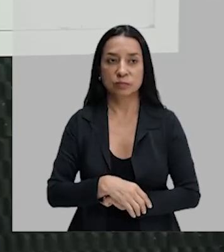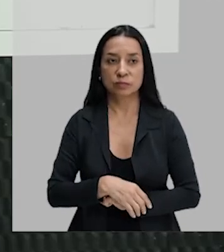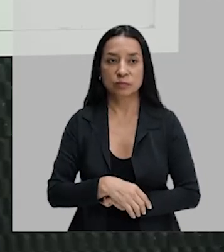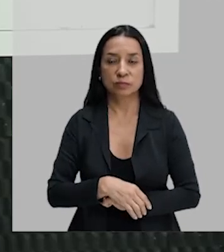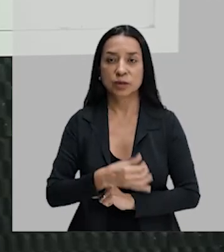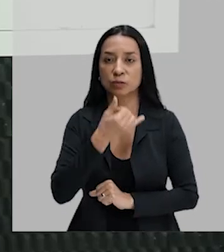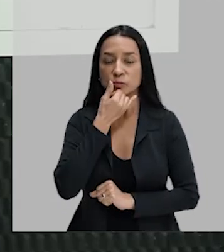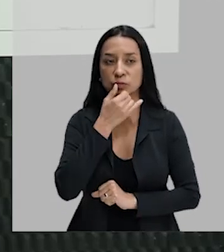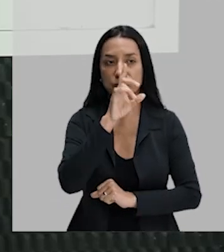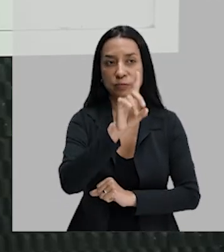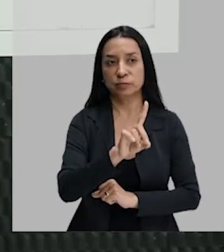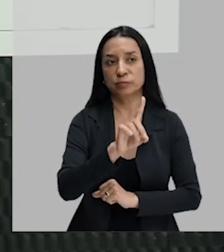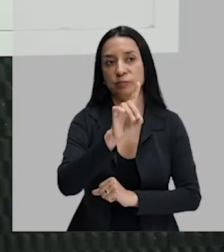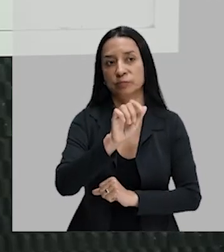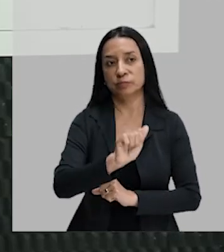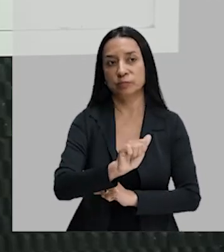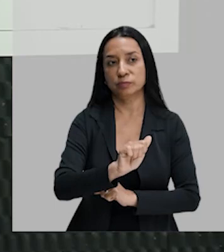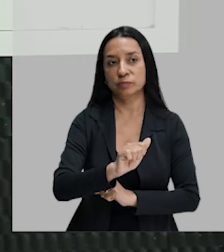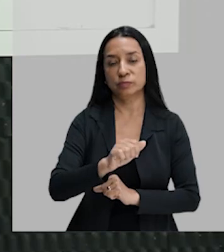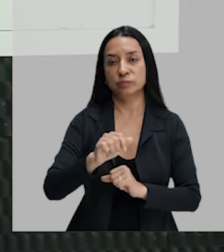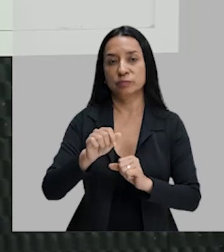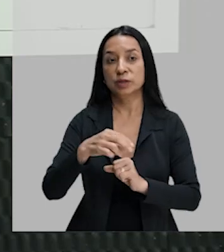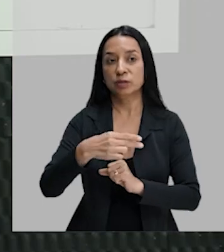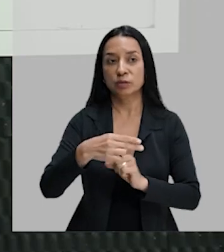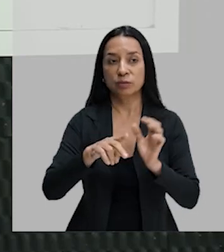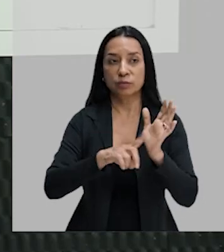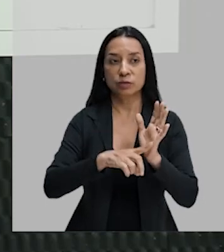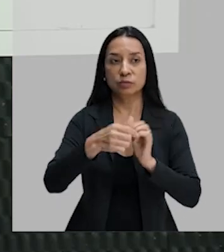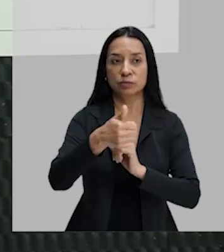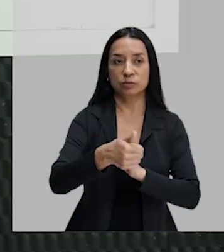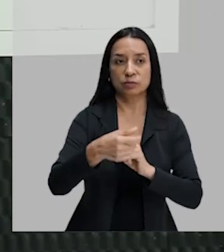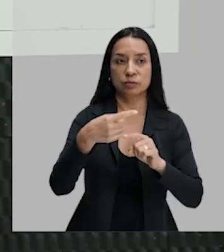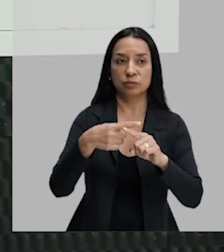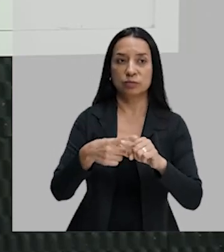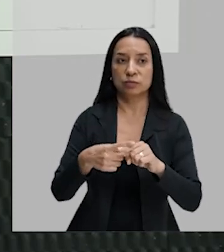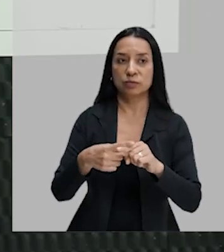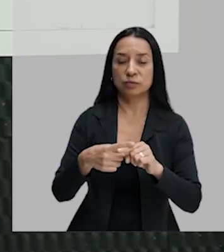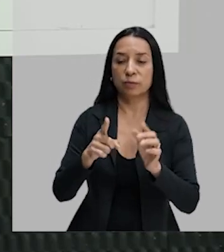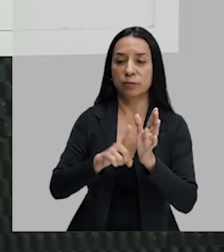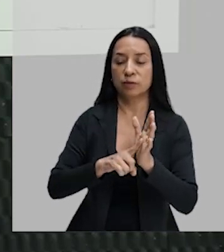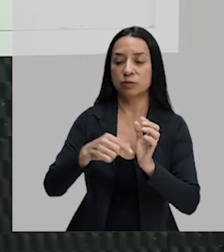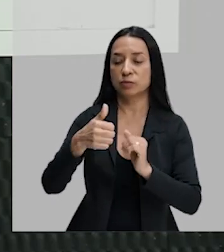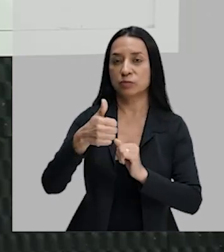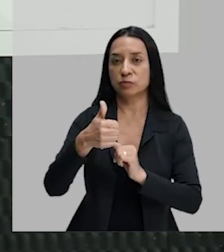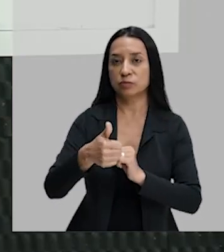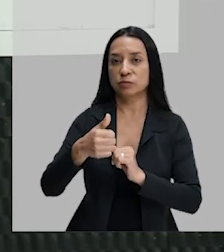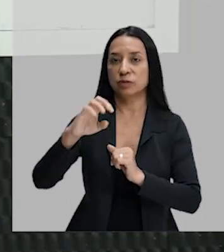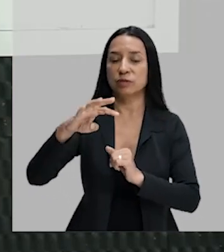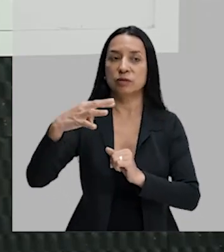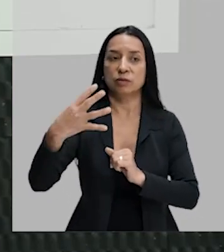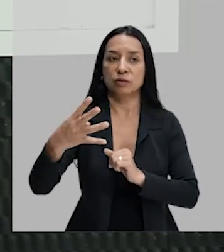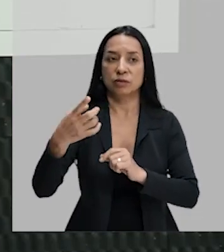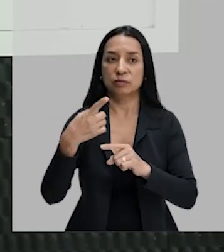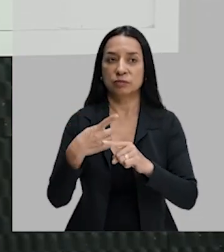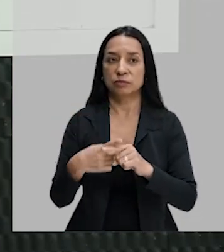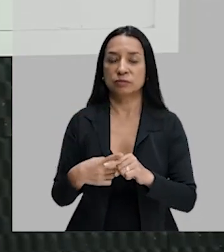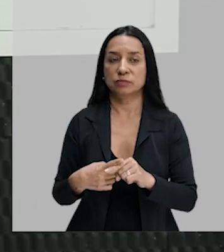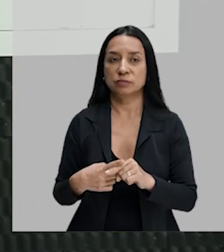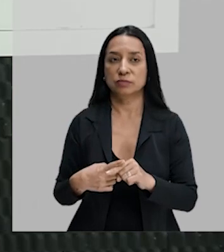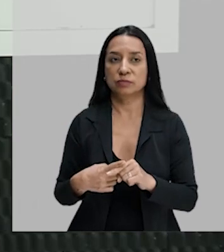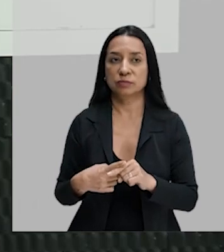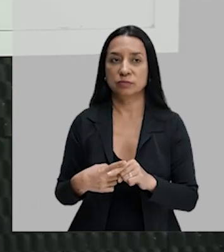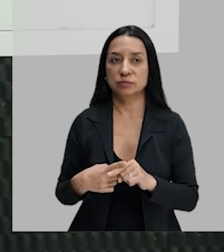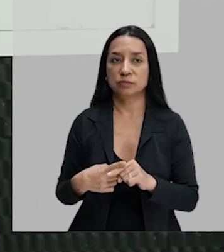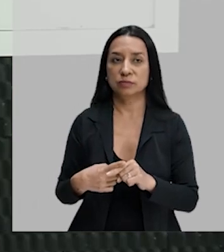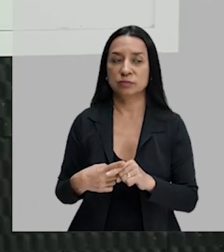ser igual menos um multiplicado por menos 1 elevado a quarta vezes ó que dá